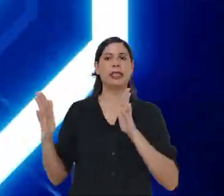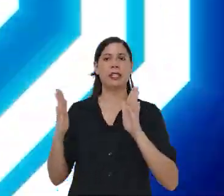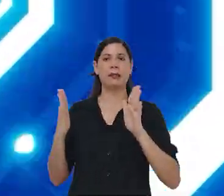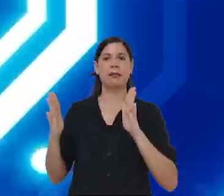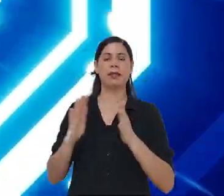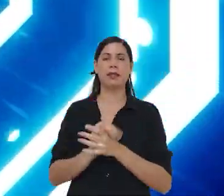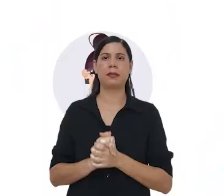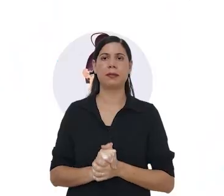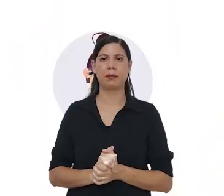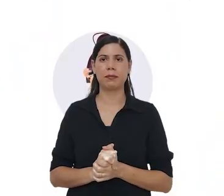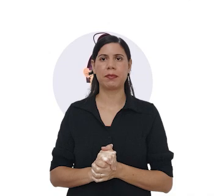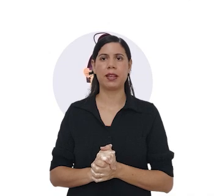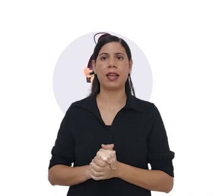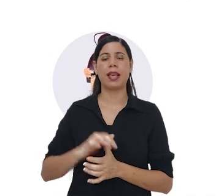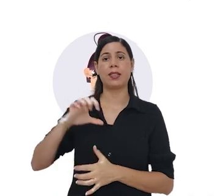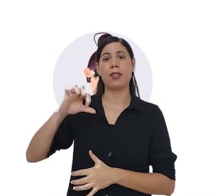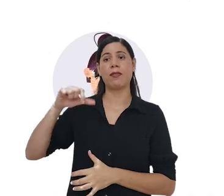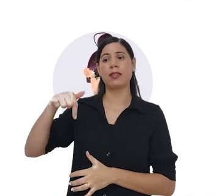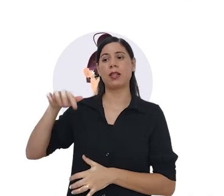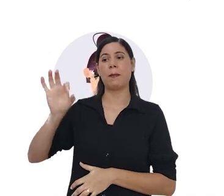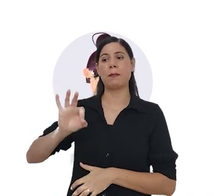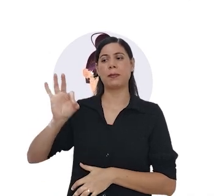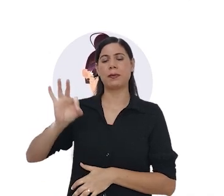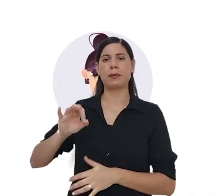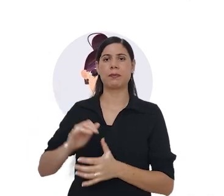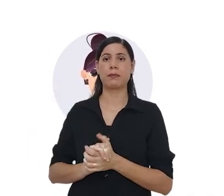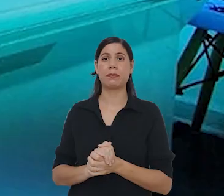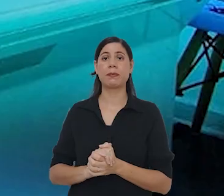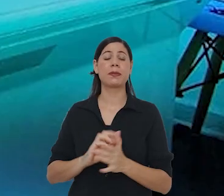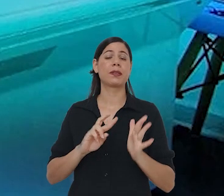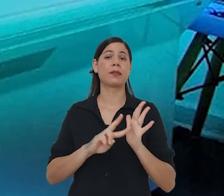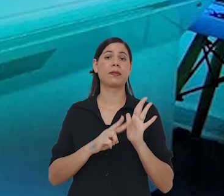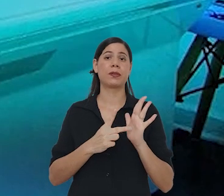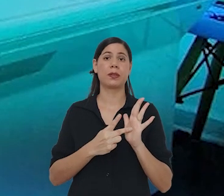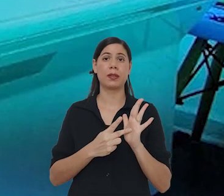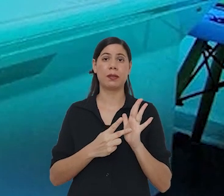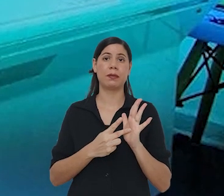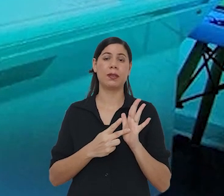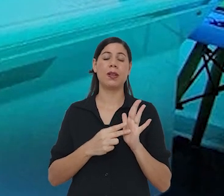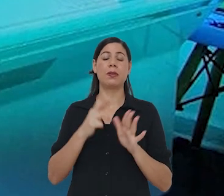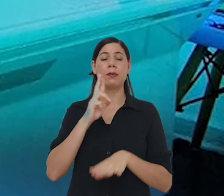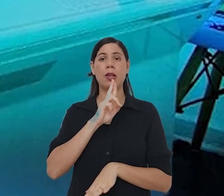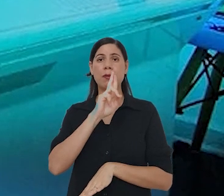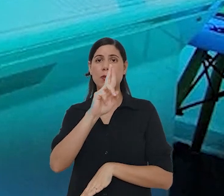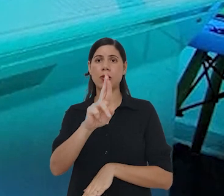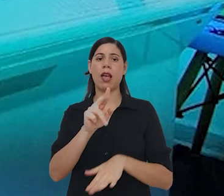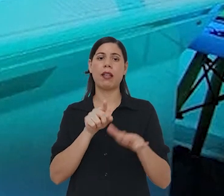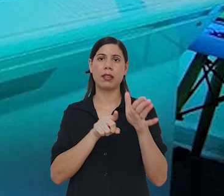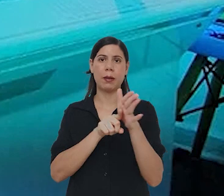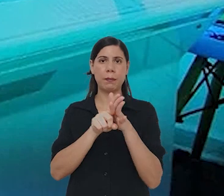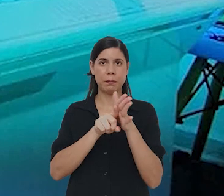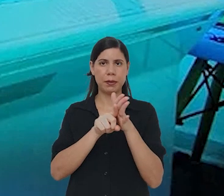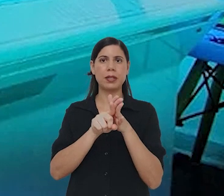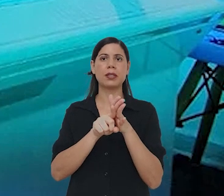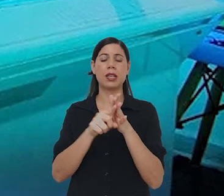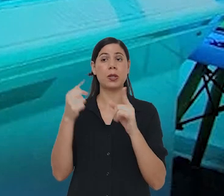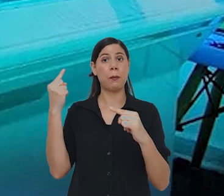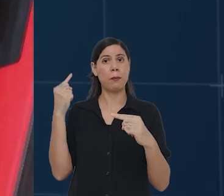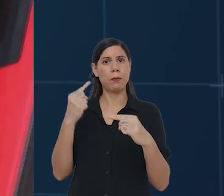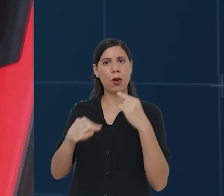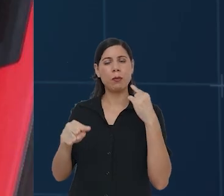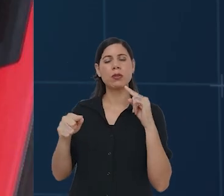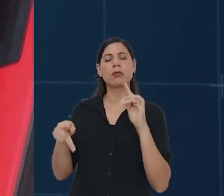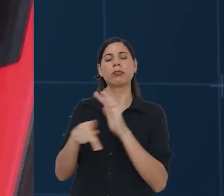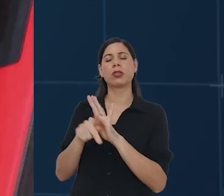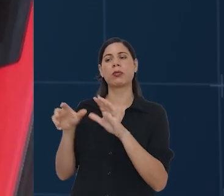bronzeamento à época, o equivalente a 97%. O fato é que, Mesmo com o resultado de pesquisas como